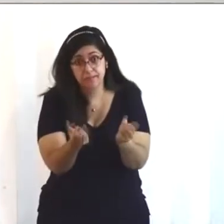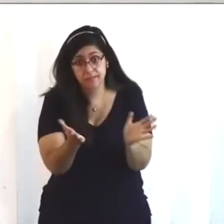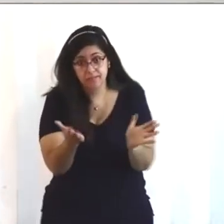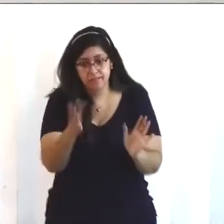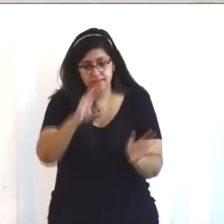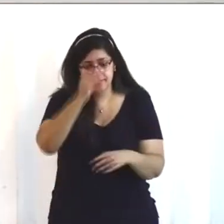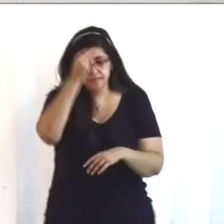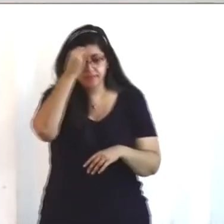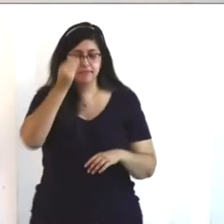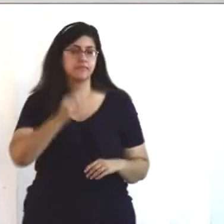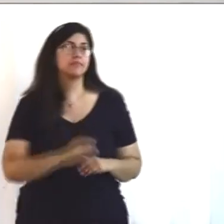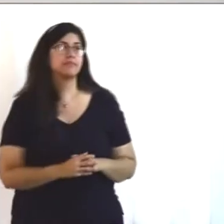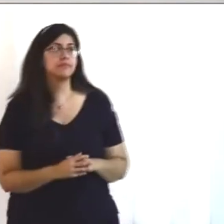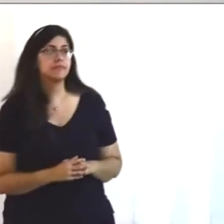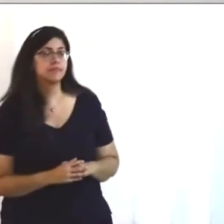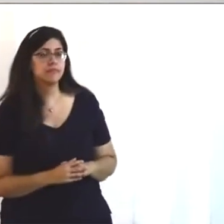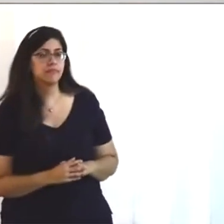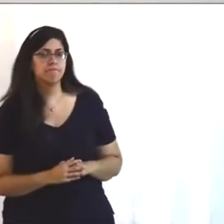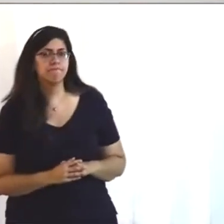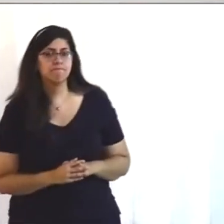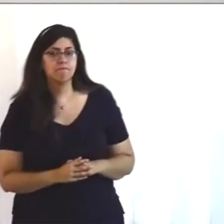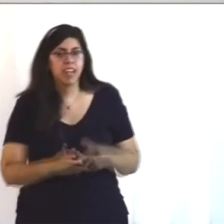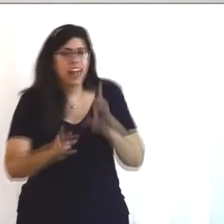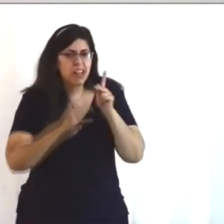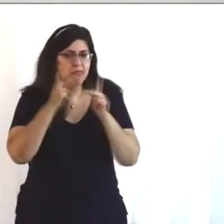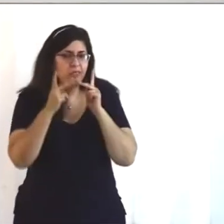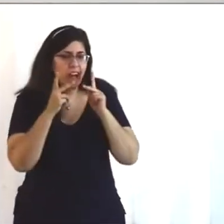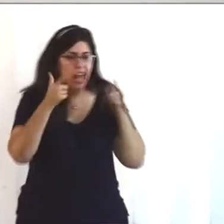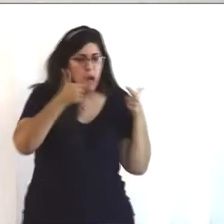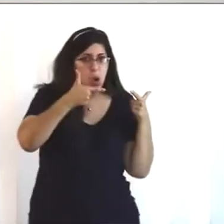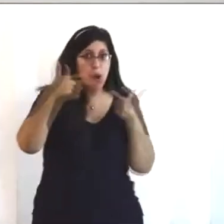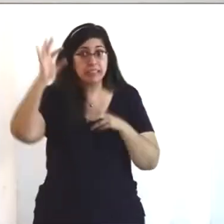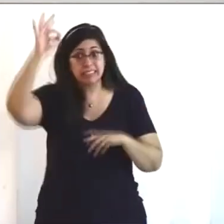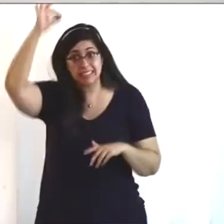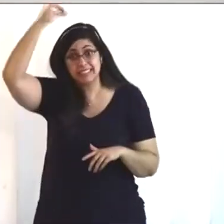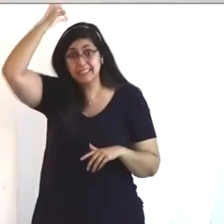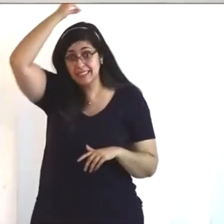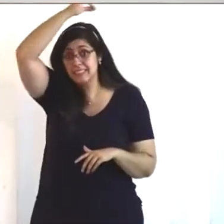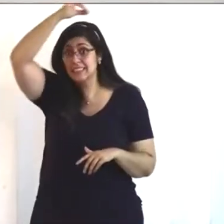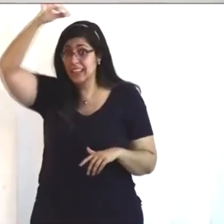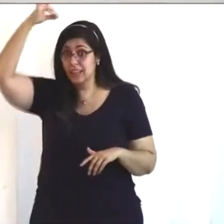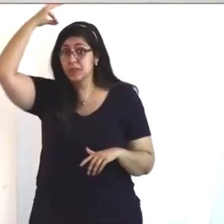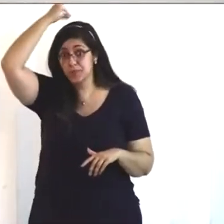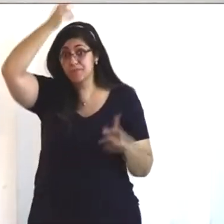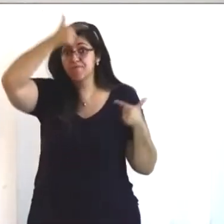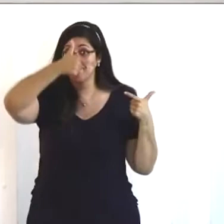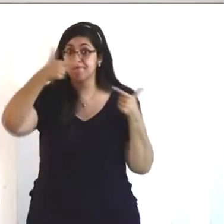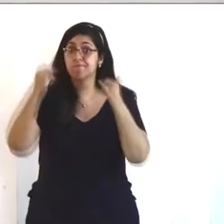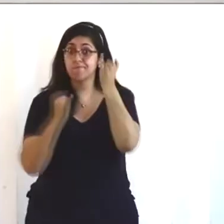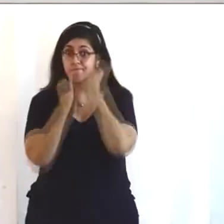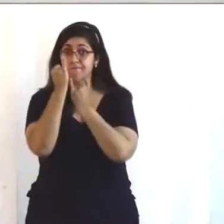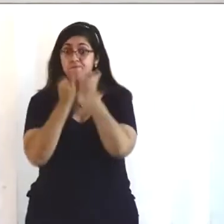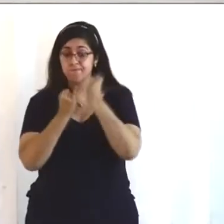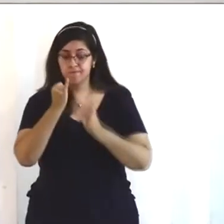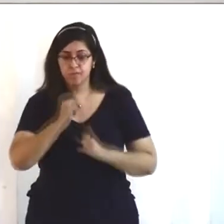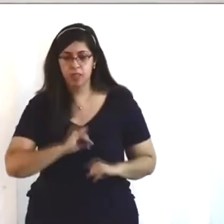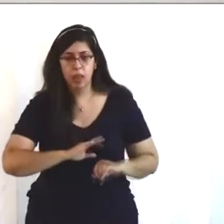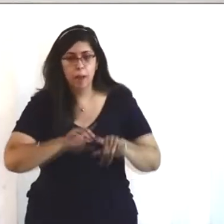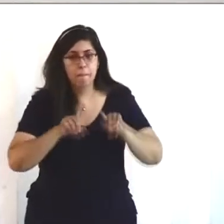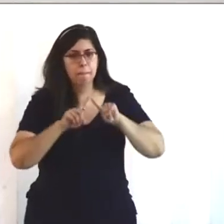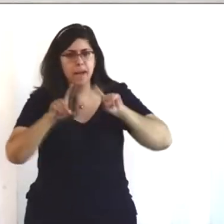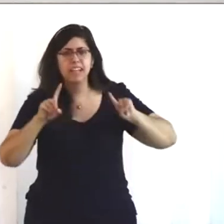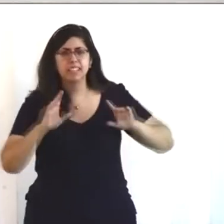que seria a chamada blasfêmia contra o Espírito Santo. Em verdade vos digo que tudo vos será perdoado, ou tudo